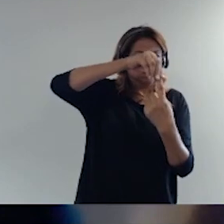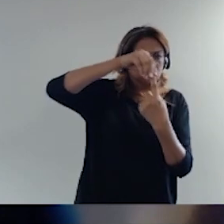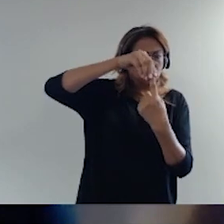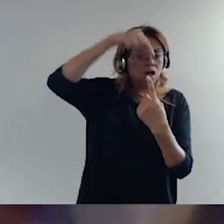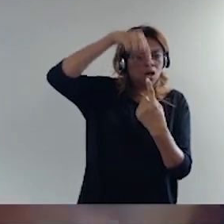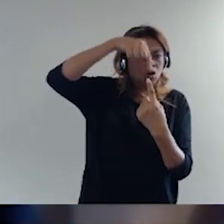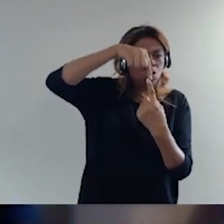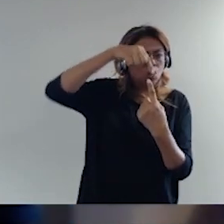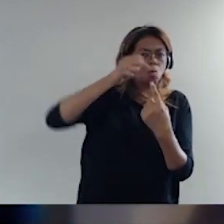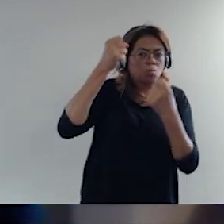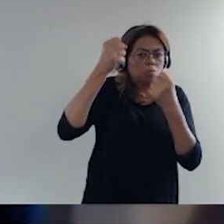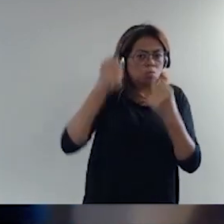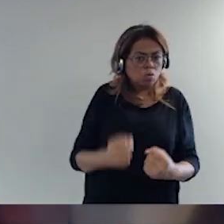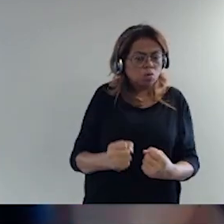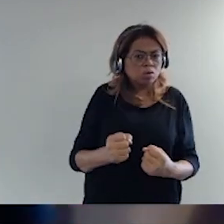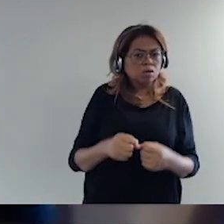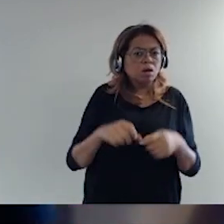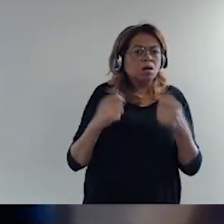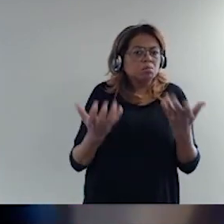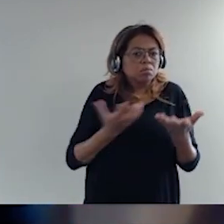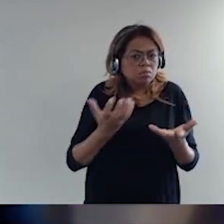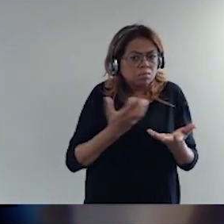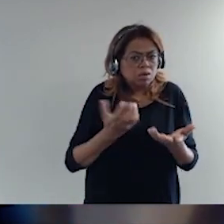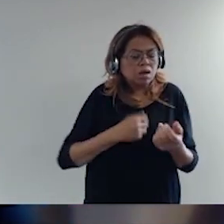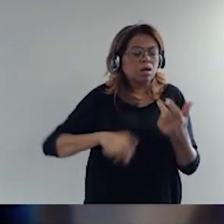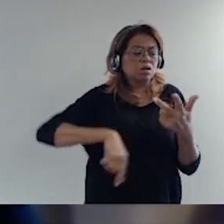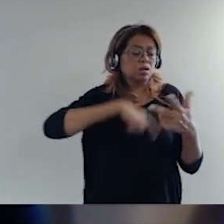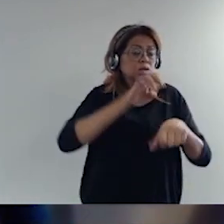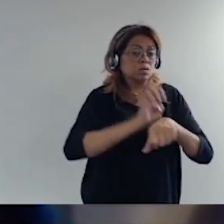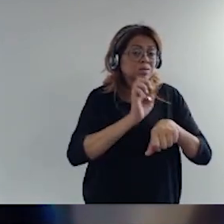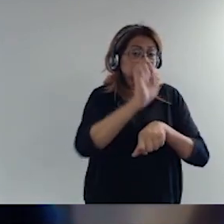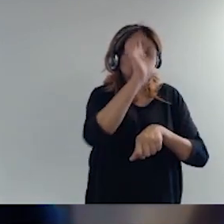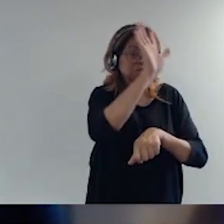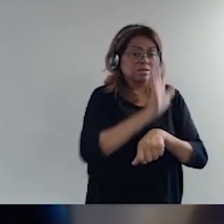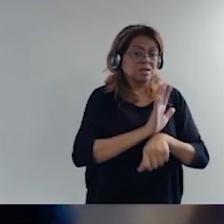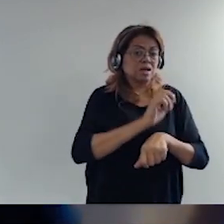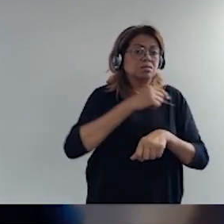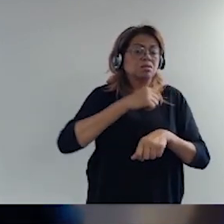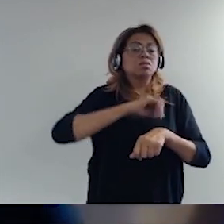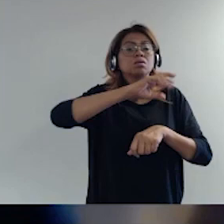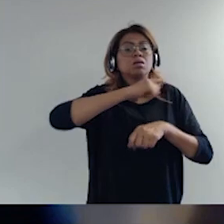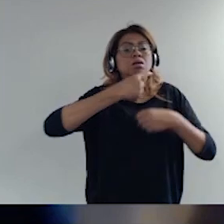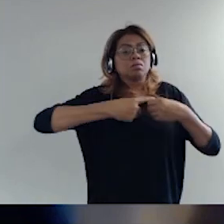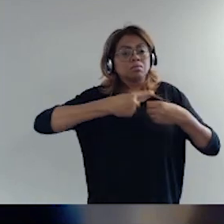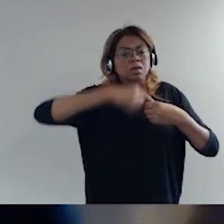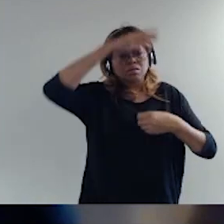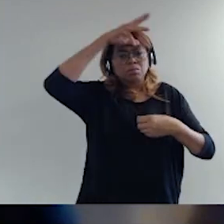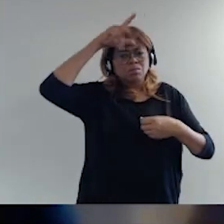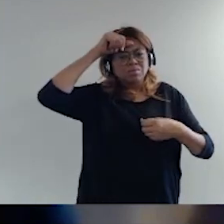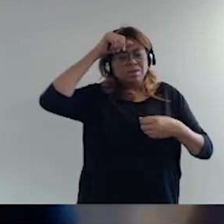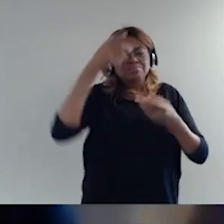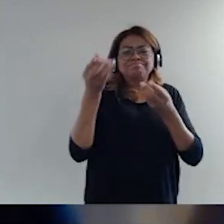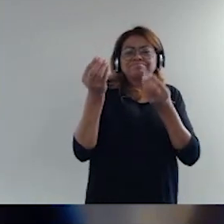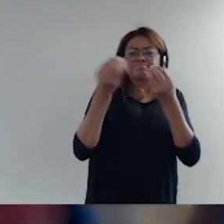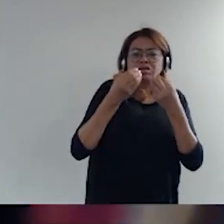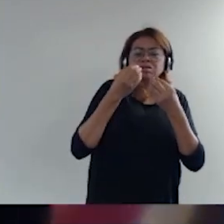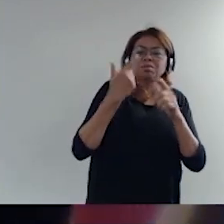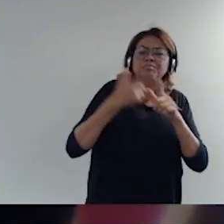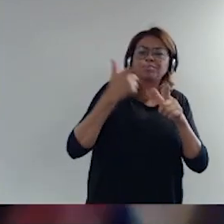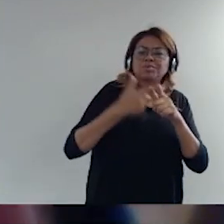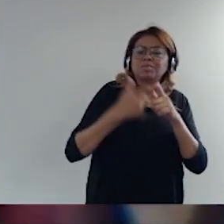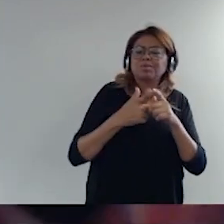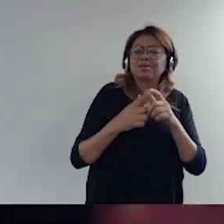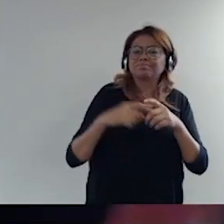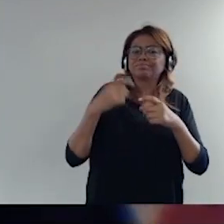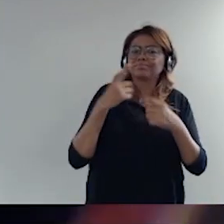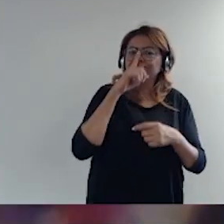municípios concentram em si só mais os serviços, e esse desequilíbrio tem trazido graves problemas para todos nós. Mas a